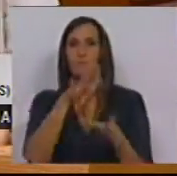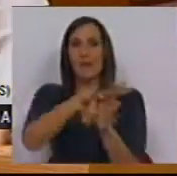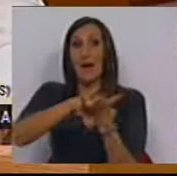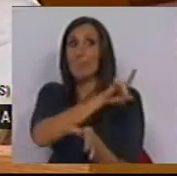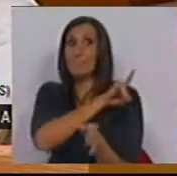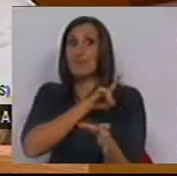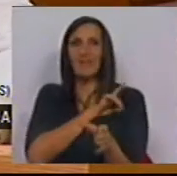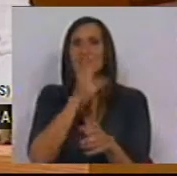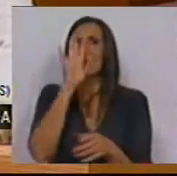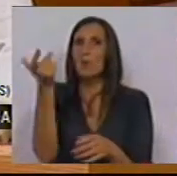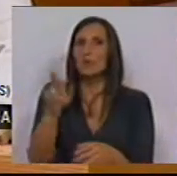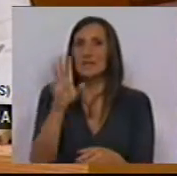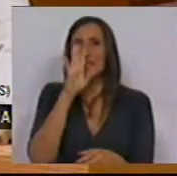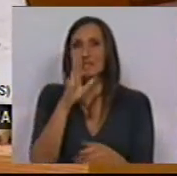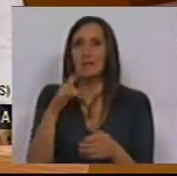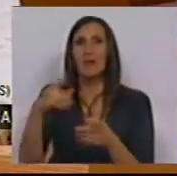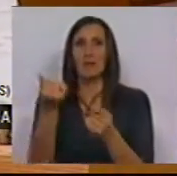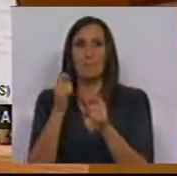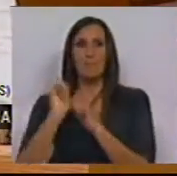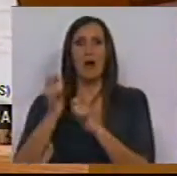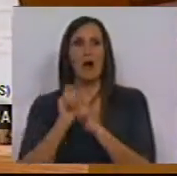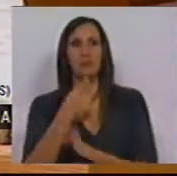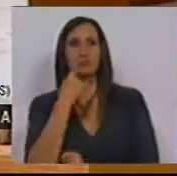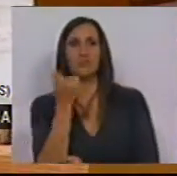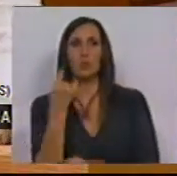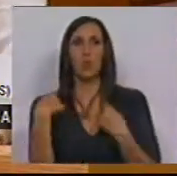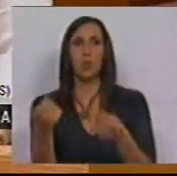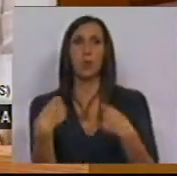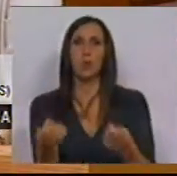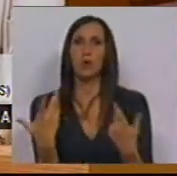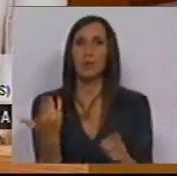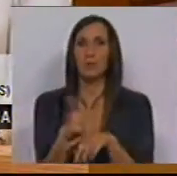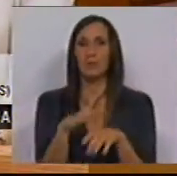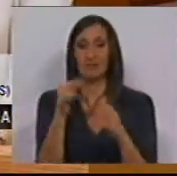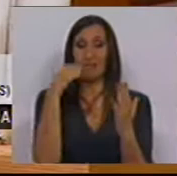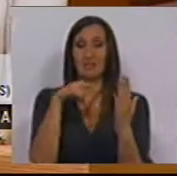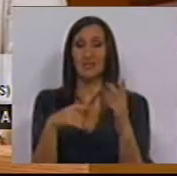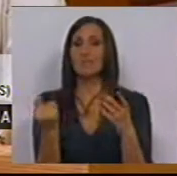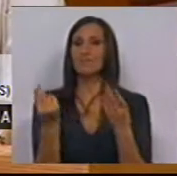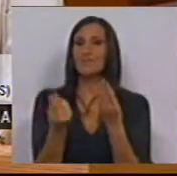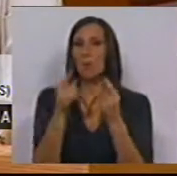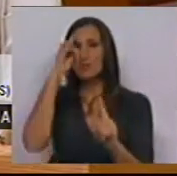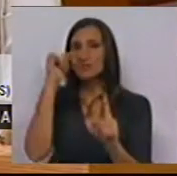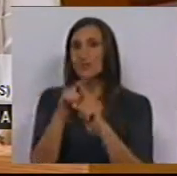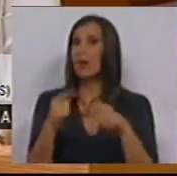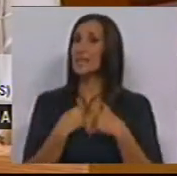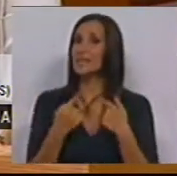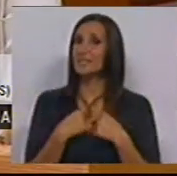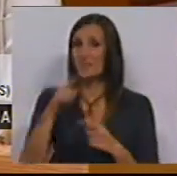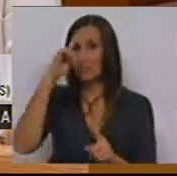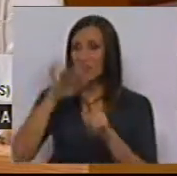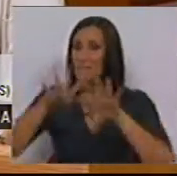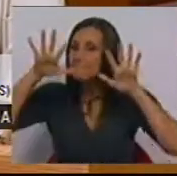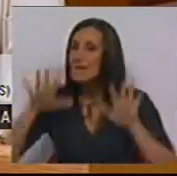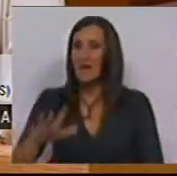não acontecerá sem custos de diversa ordem. Ler que o espírito desta iniciativa é o travar